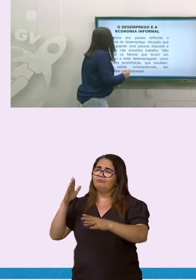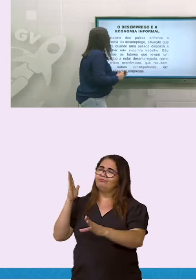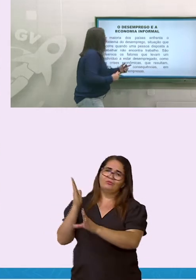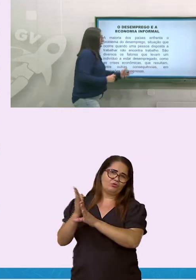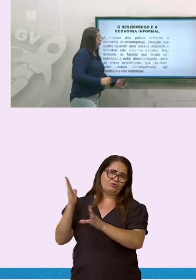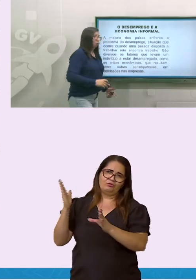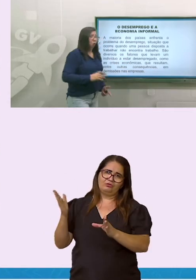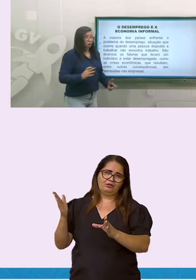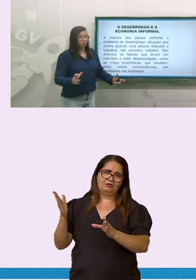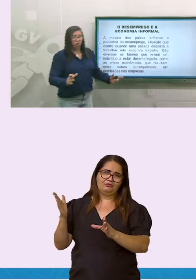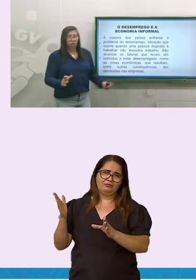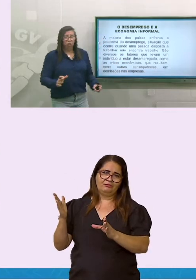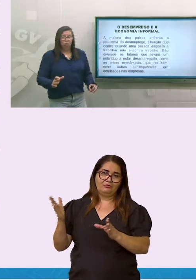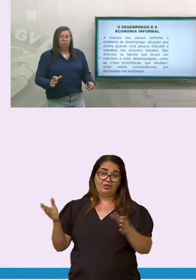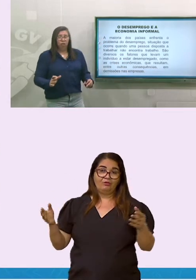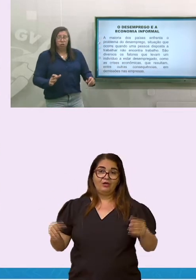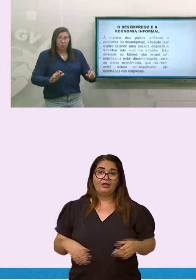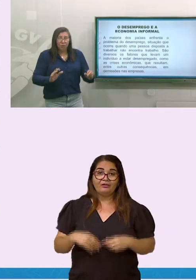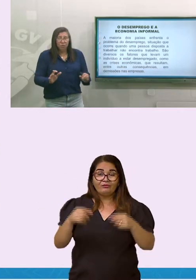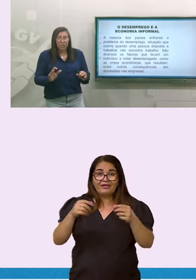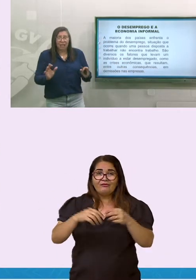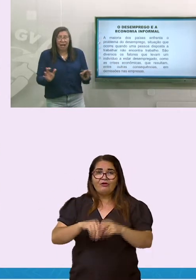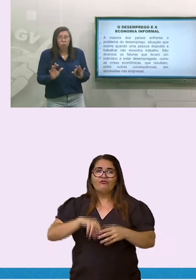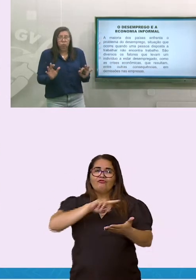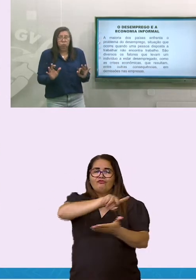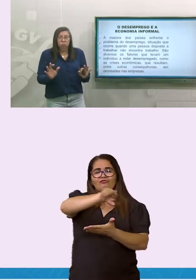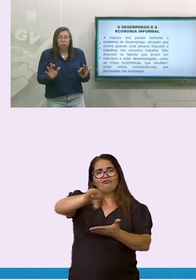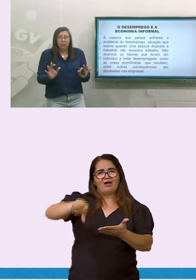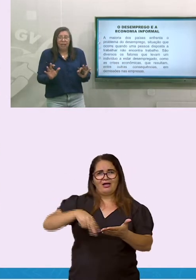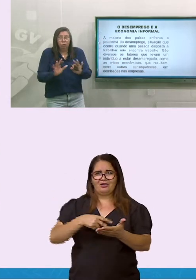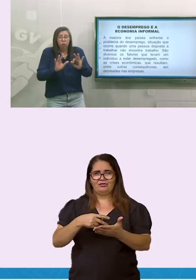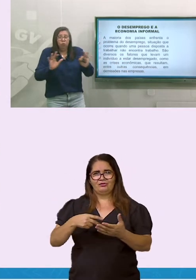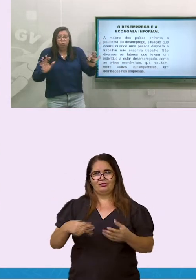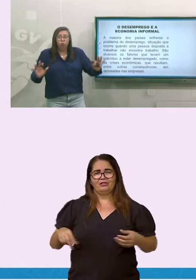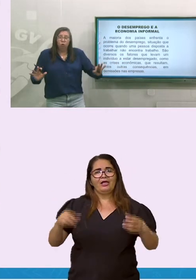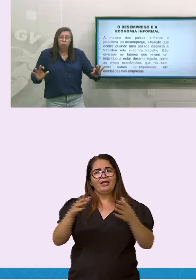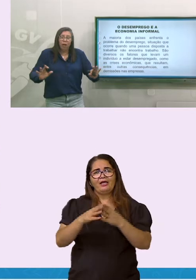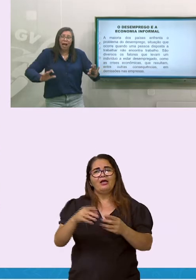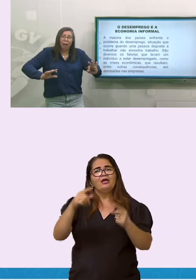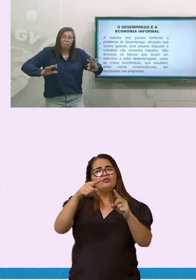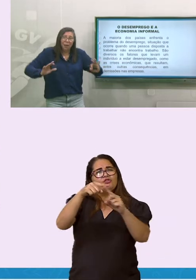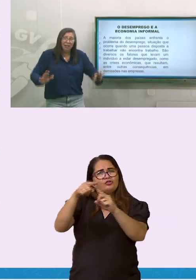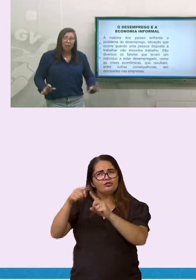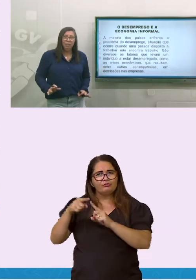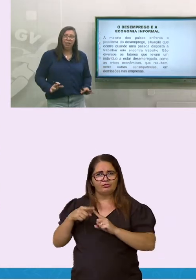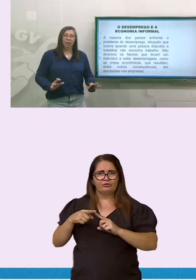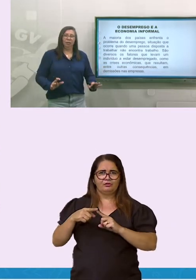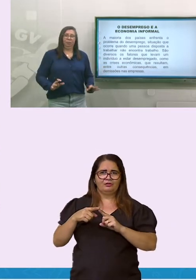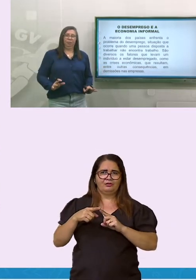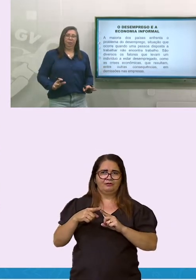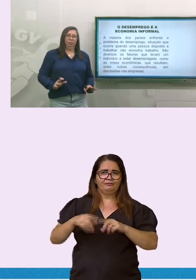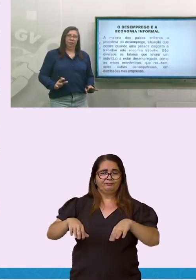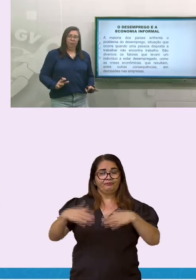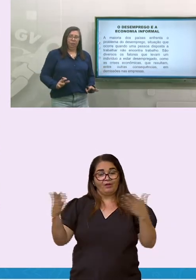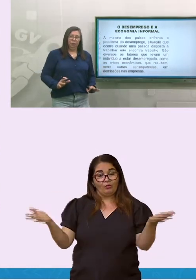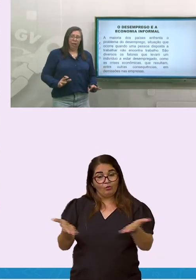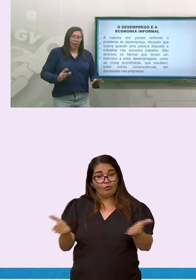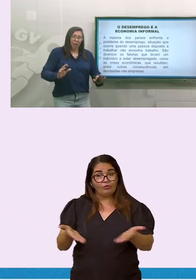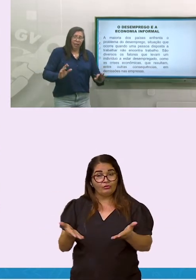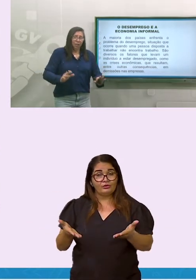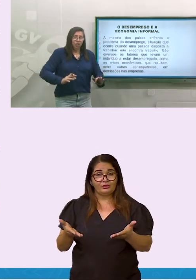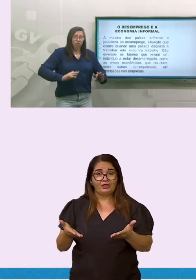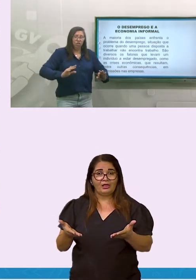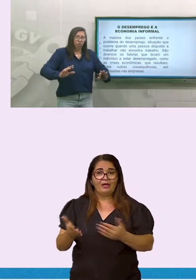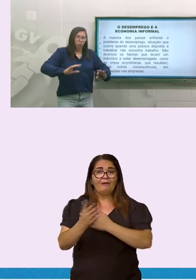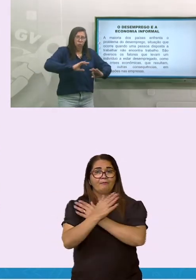estar desempregado. Hoje, nós podemos citar um que é no mundo todo, a pandemia.